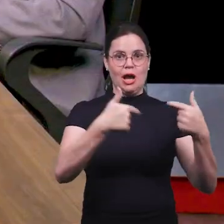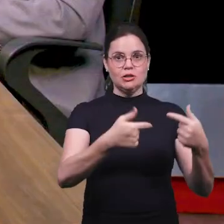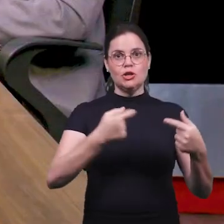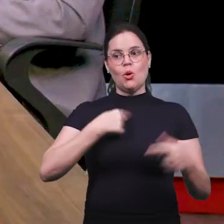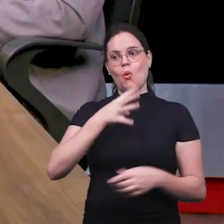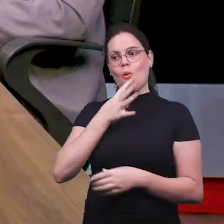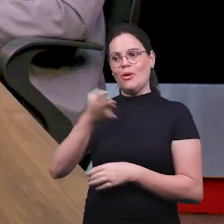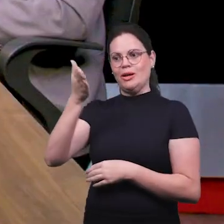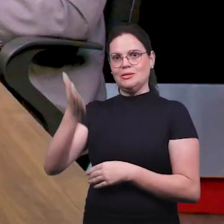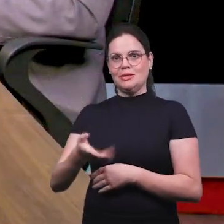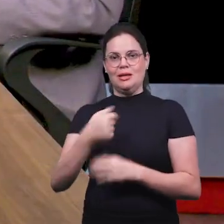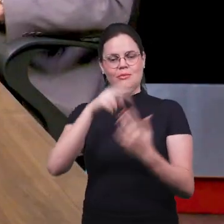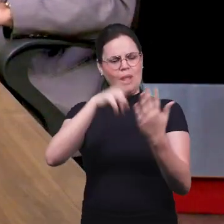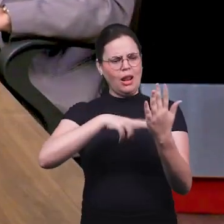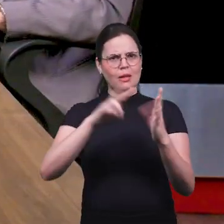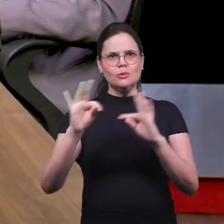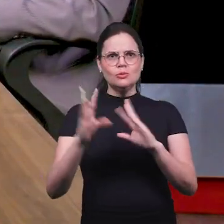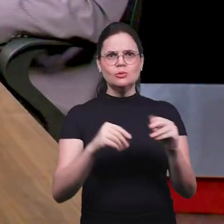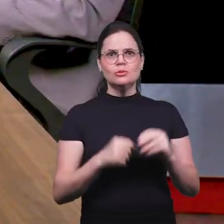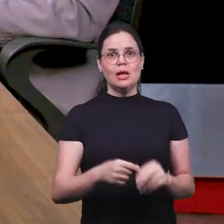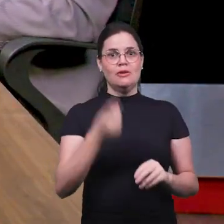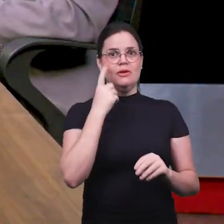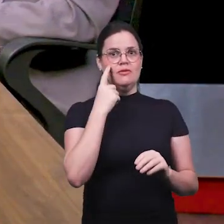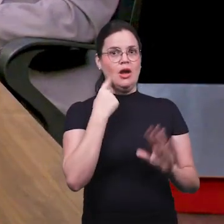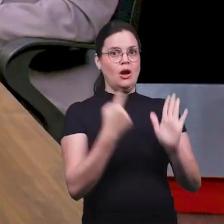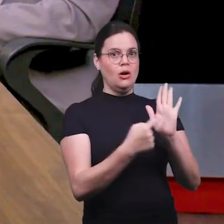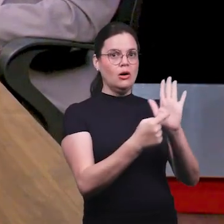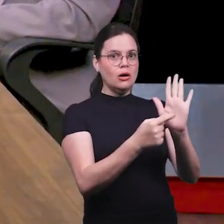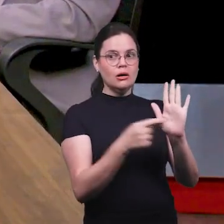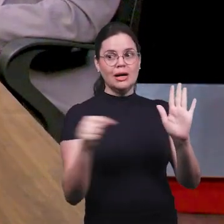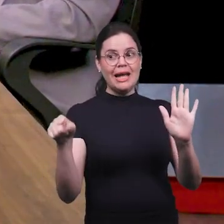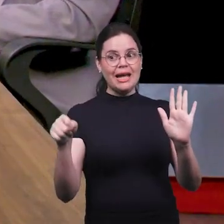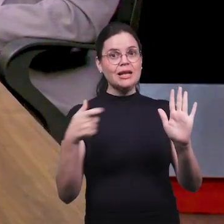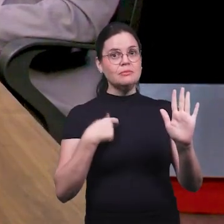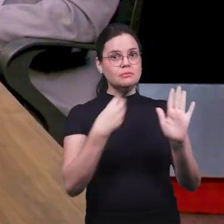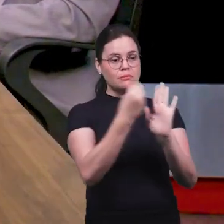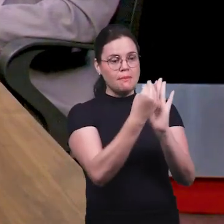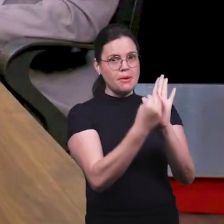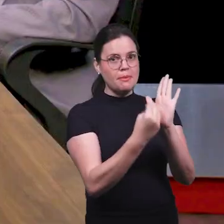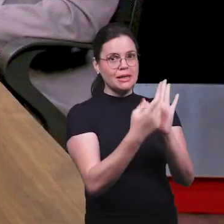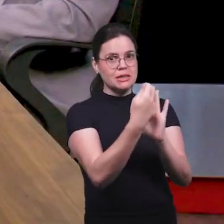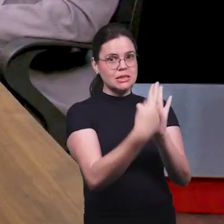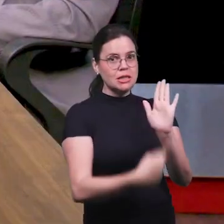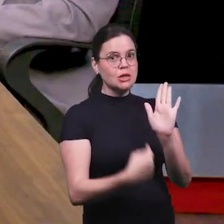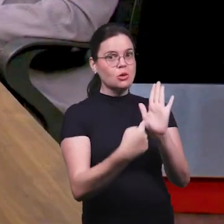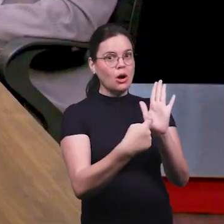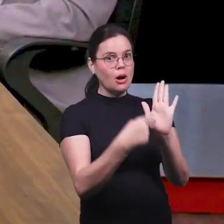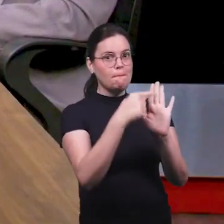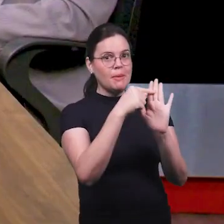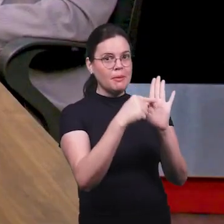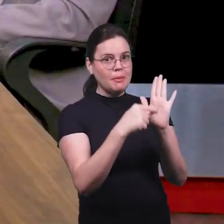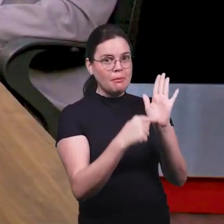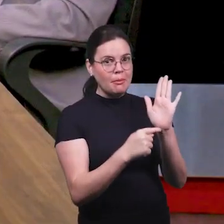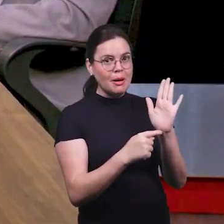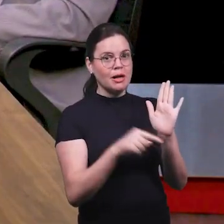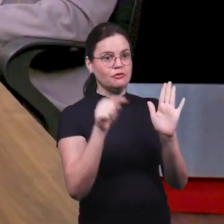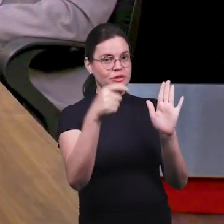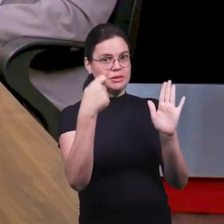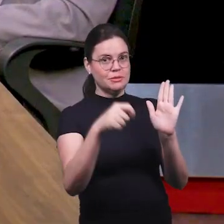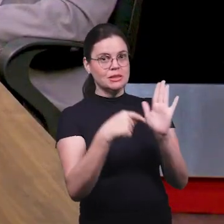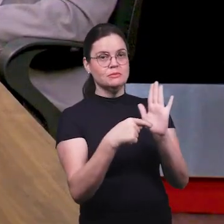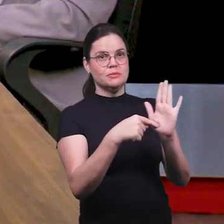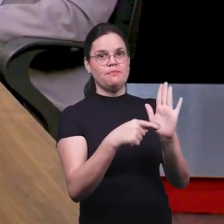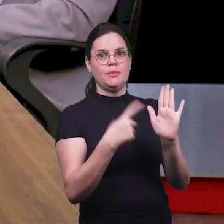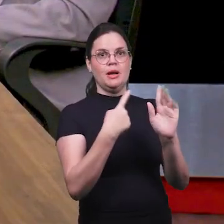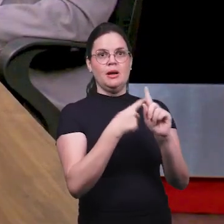cá, a vontade do testador foi essa aqui, olha, ele quer que faz isso está escrito aqui. Aí ele te passa a vontade do testador. Só